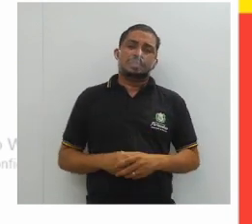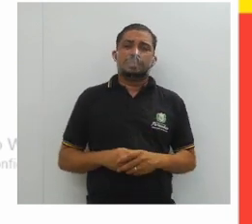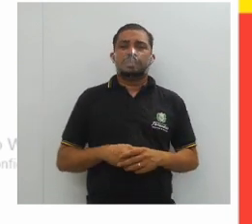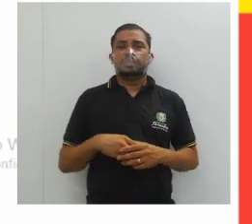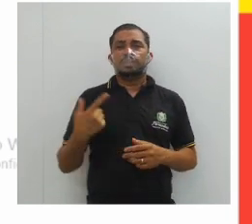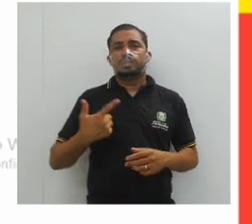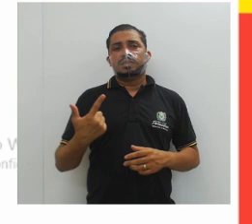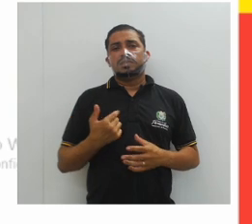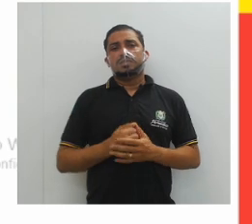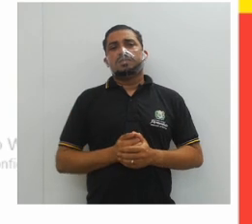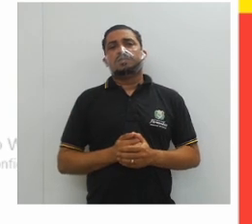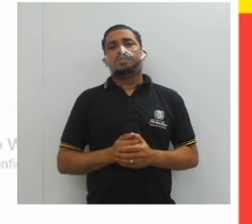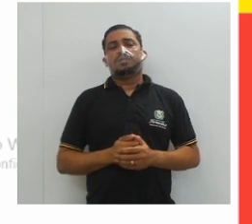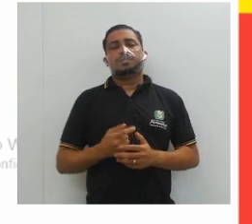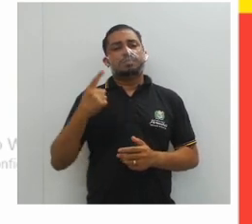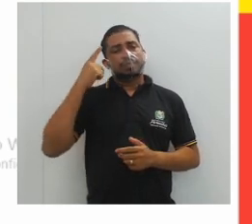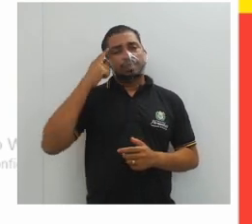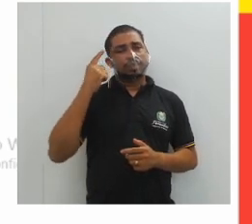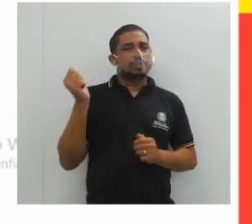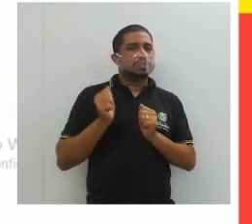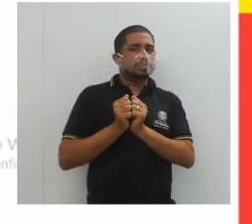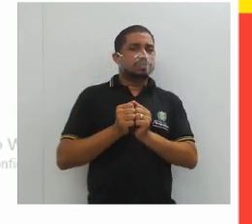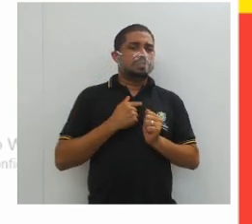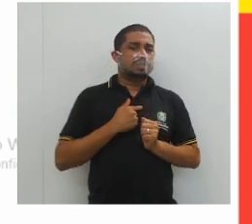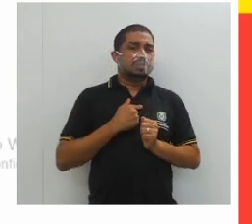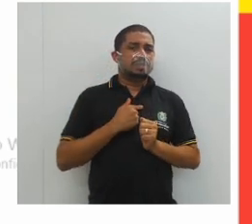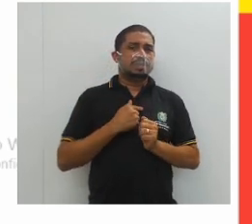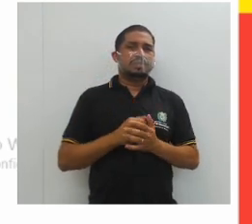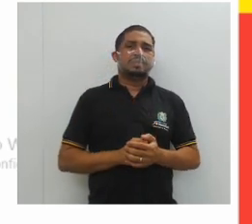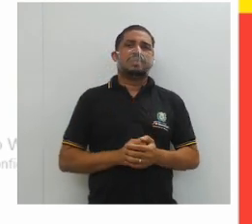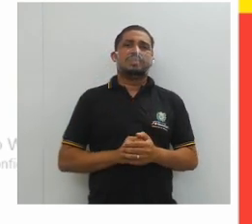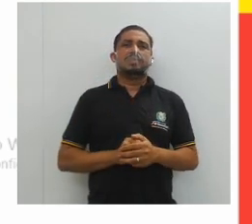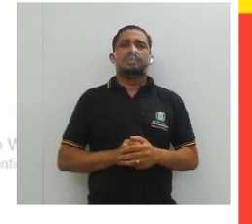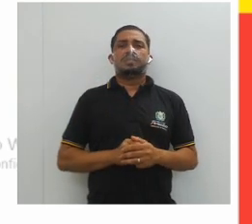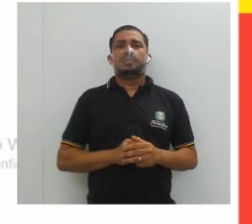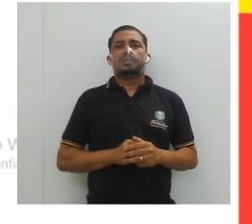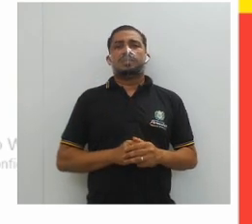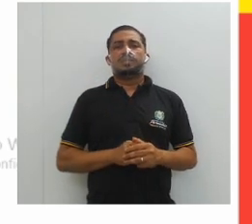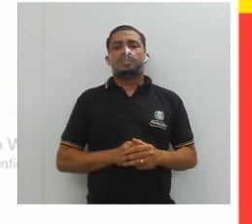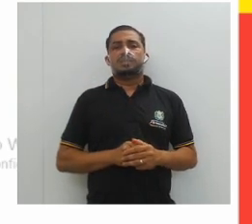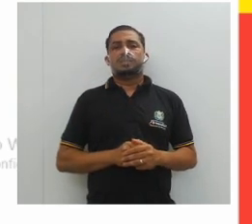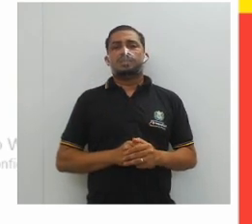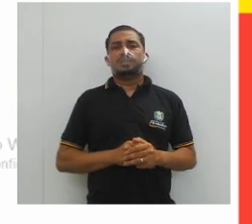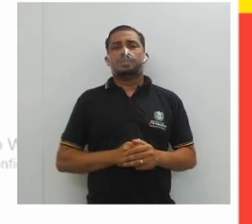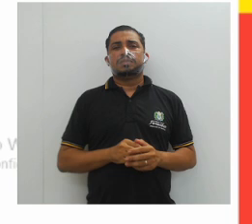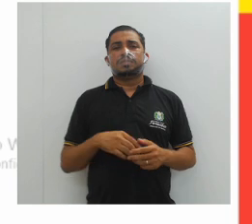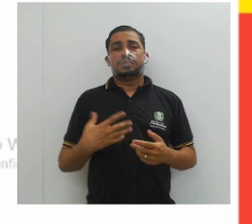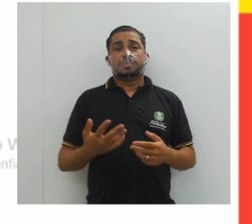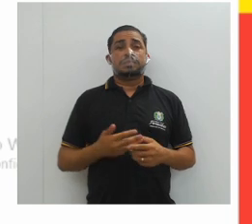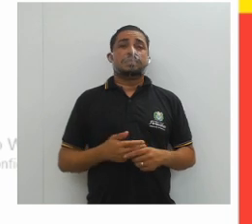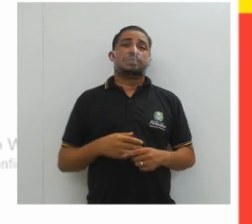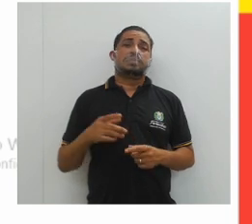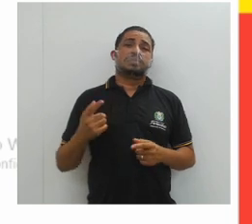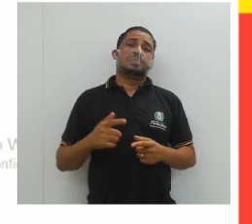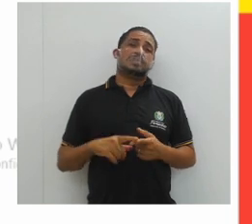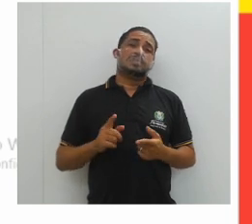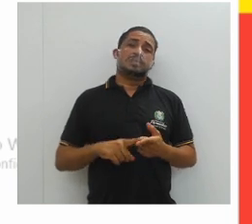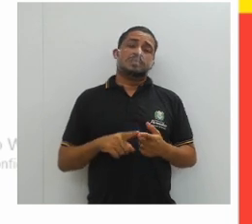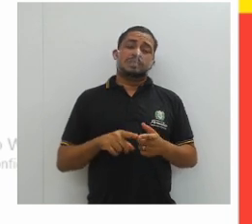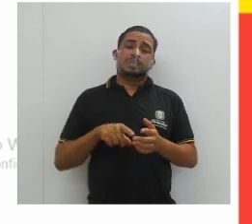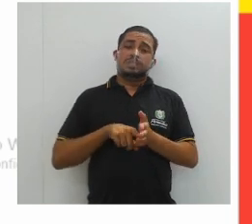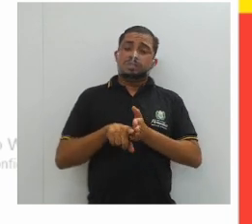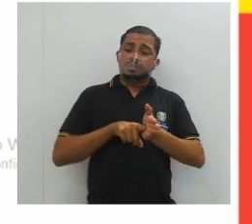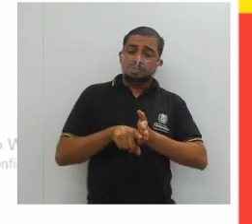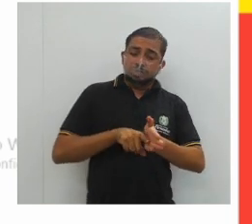da Segunda. Pense comigo, né? Aqui, a gente voltou. Segunda Revolução Industrial,